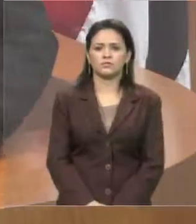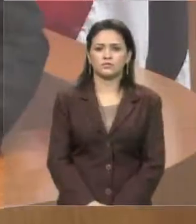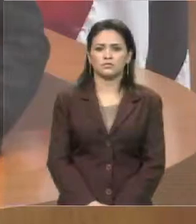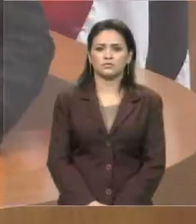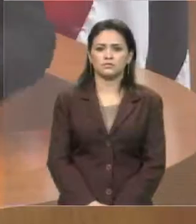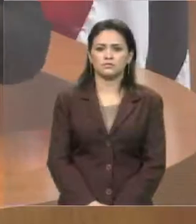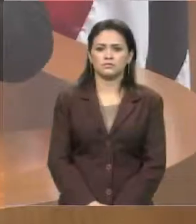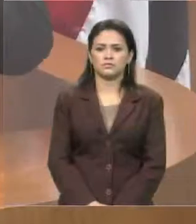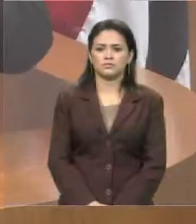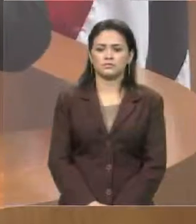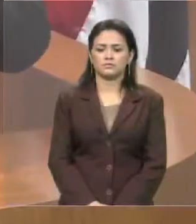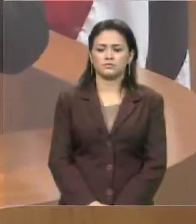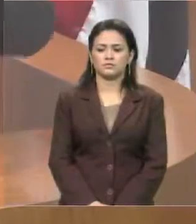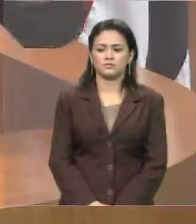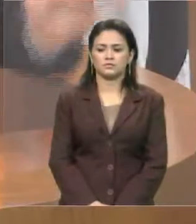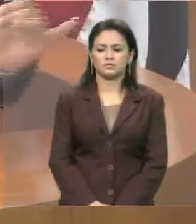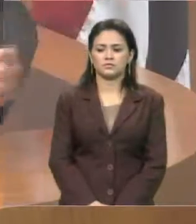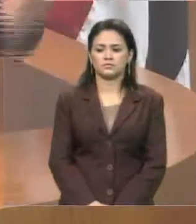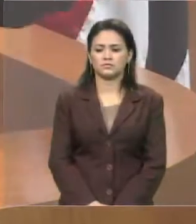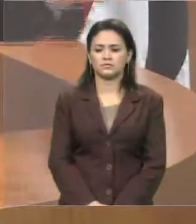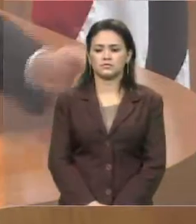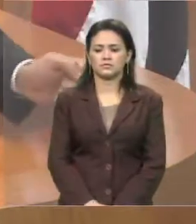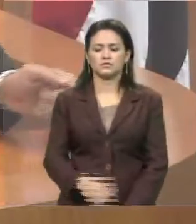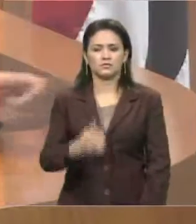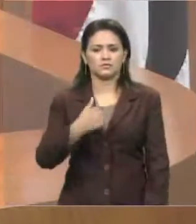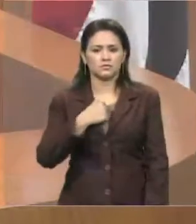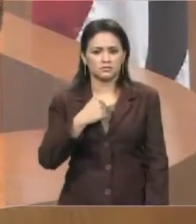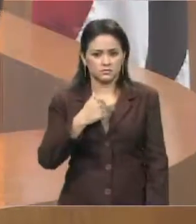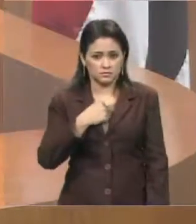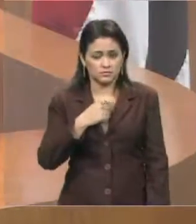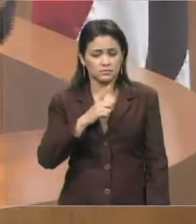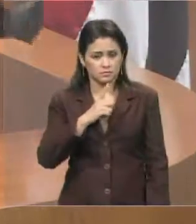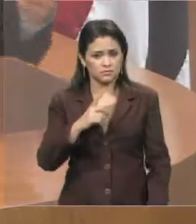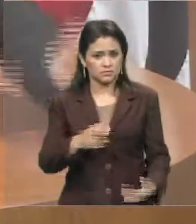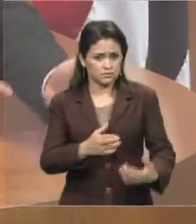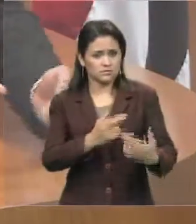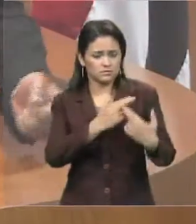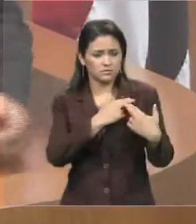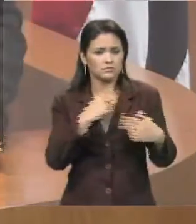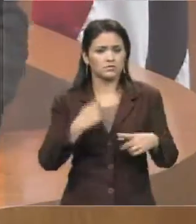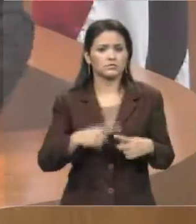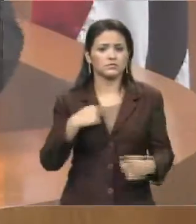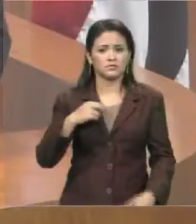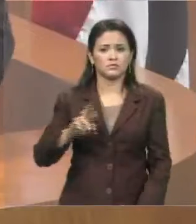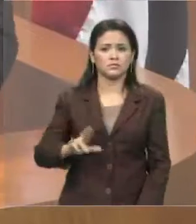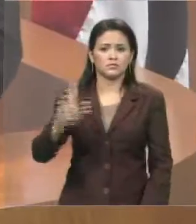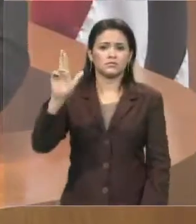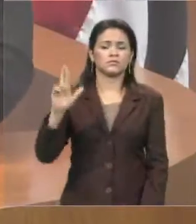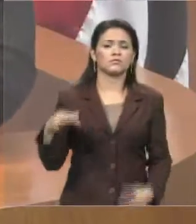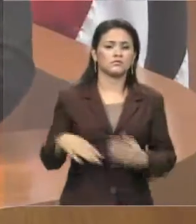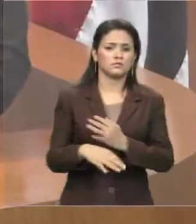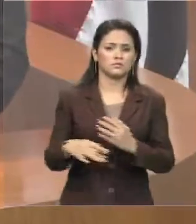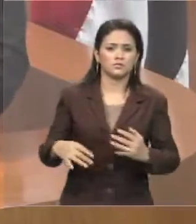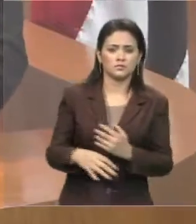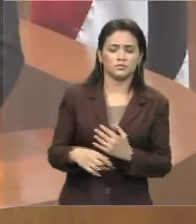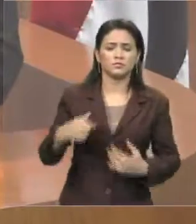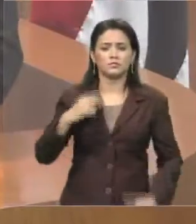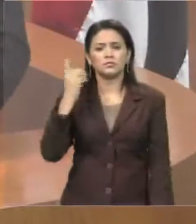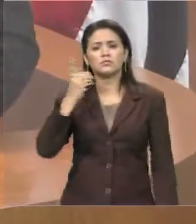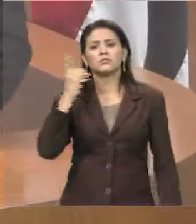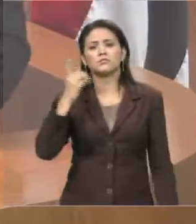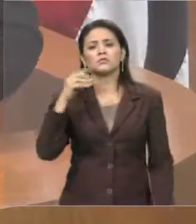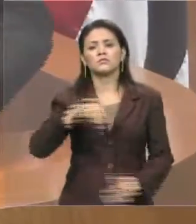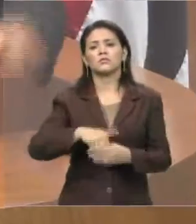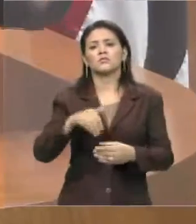E eu não fugirei das minhas responsabilidades enquanto representante da cidade, enquanto deputado mais votado do